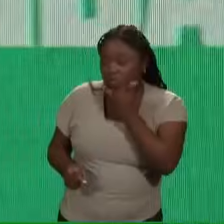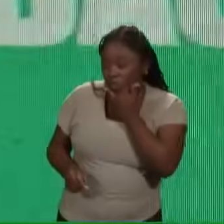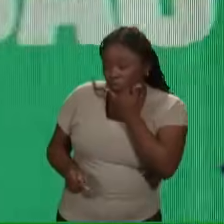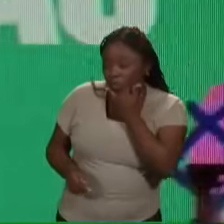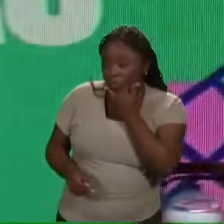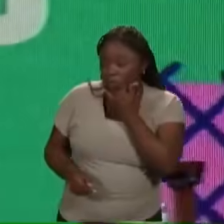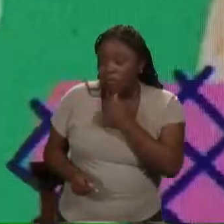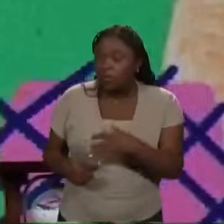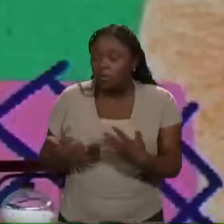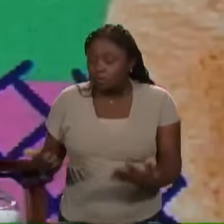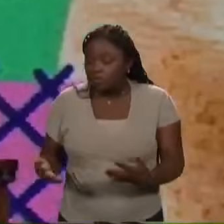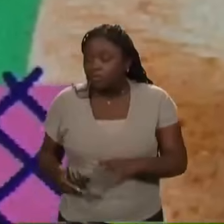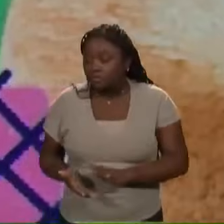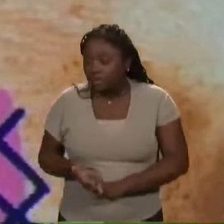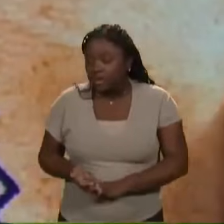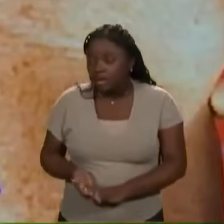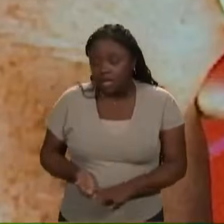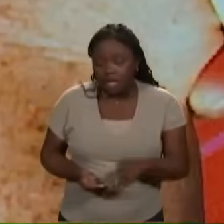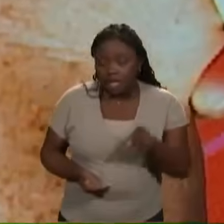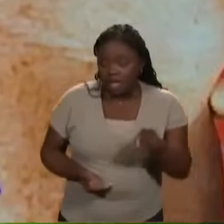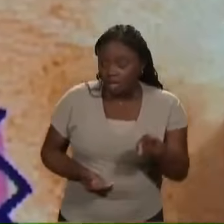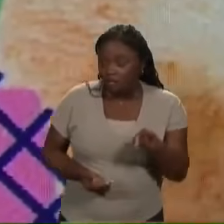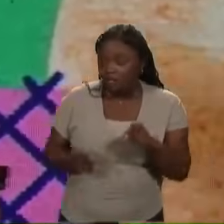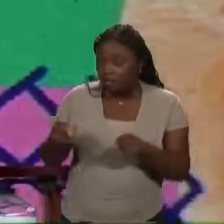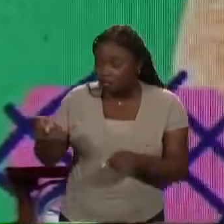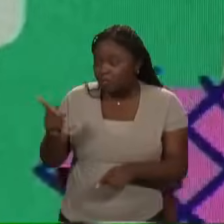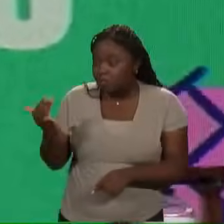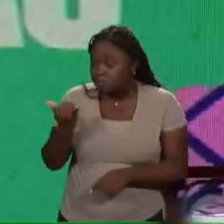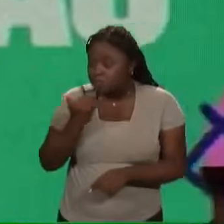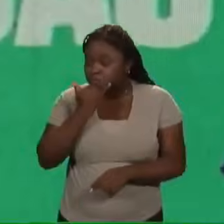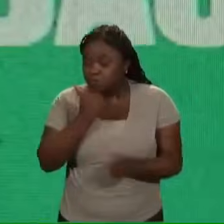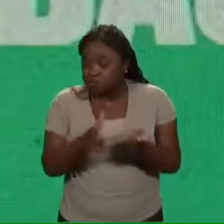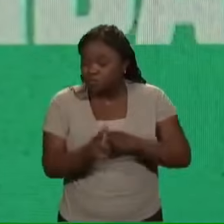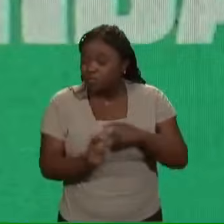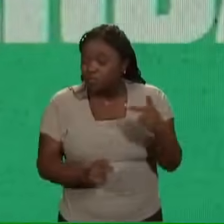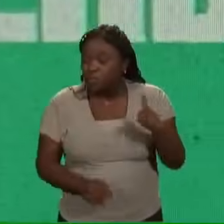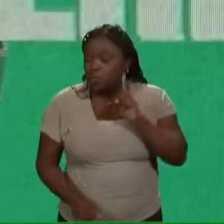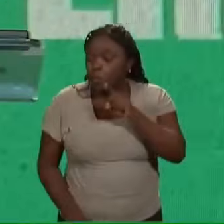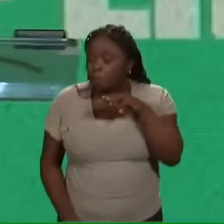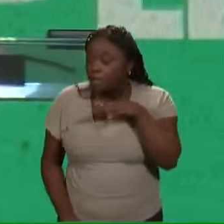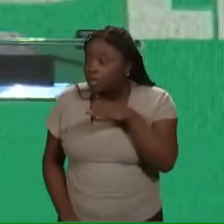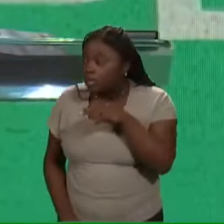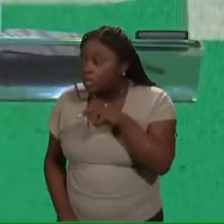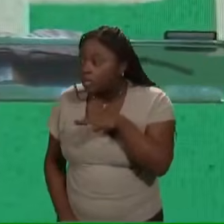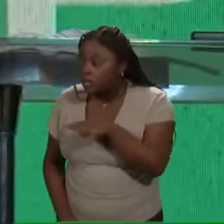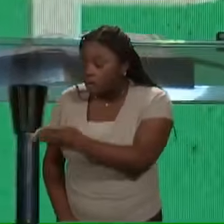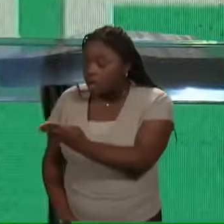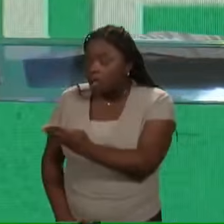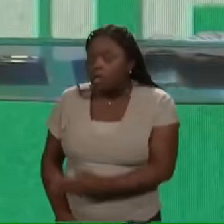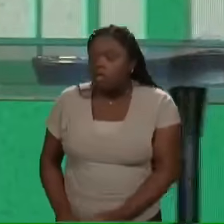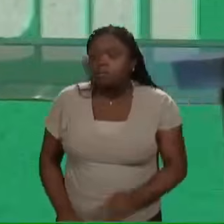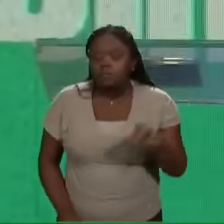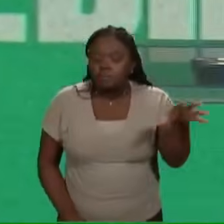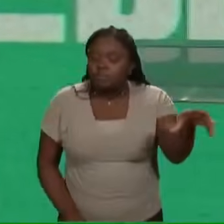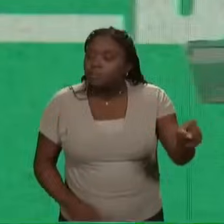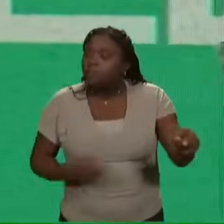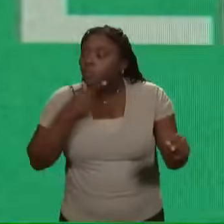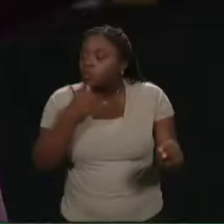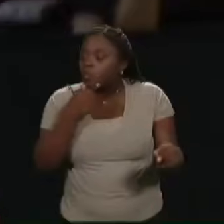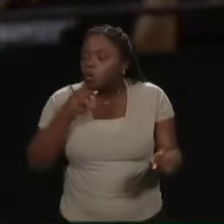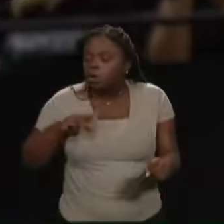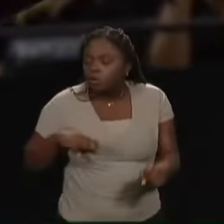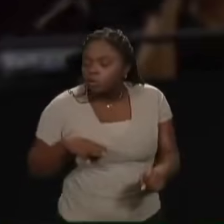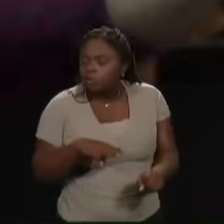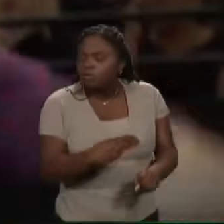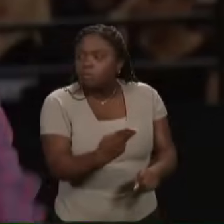Aquele homem que o senhor perdoou a dívida de 1 bilhão e 300 milhões? ele pegou um camarada que devia ele 3 mil reais